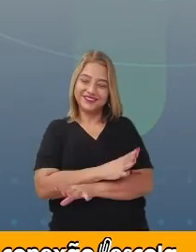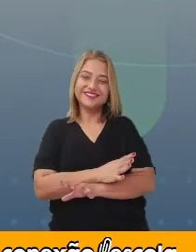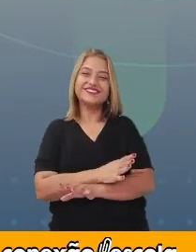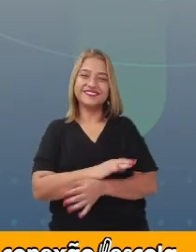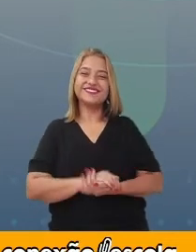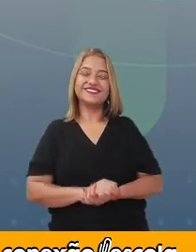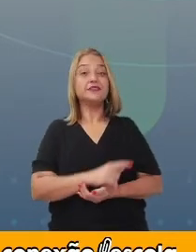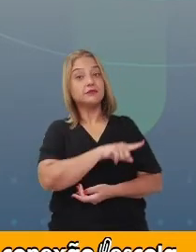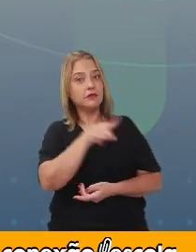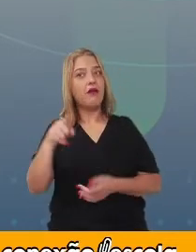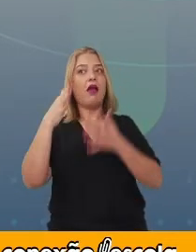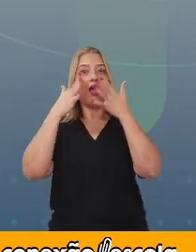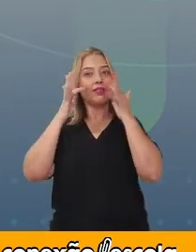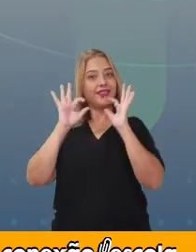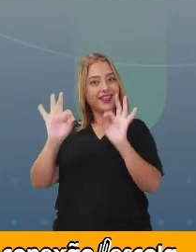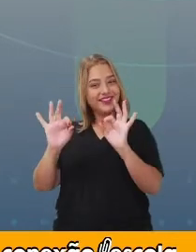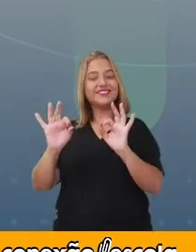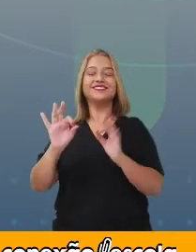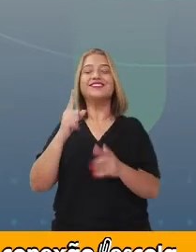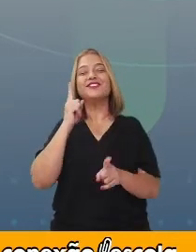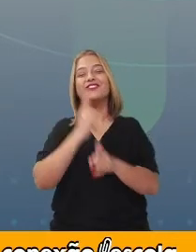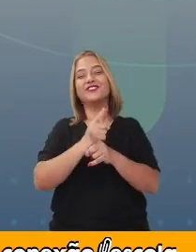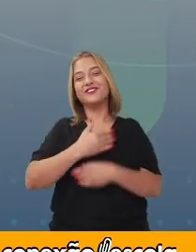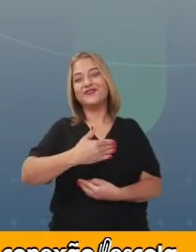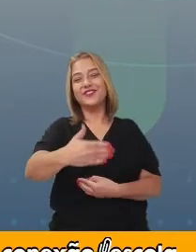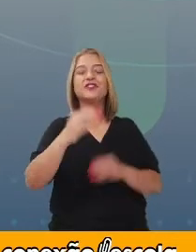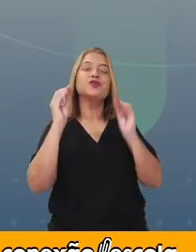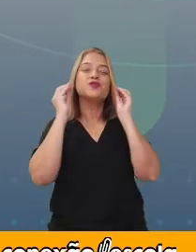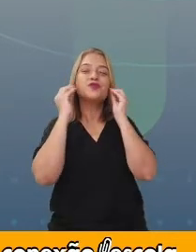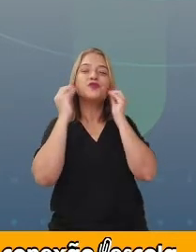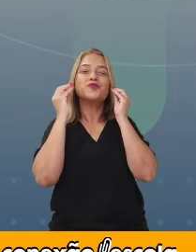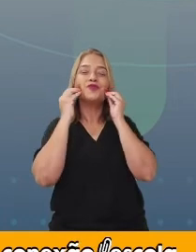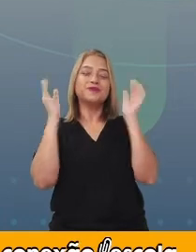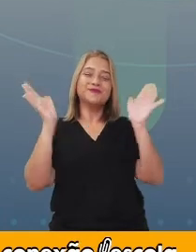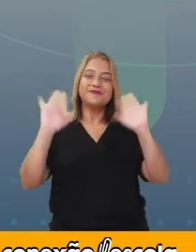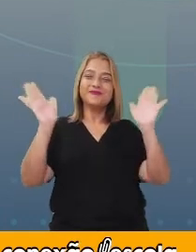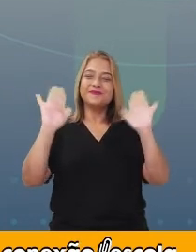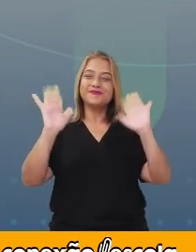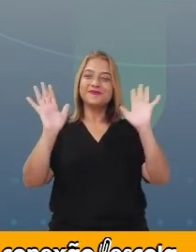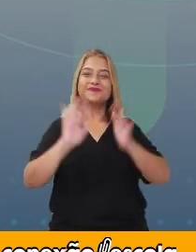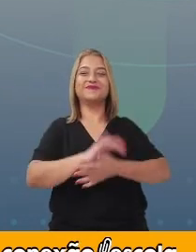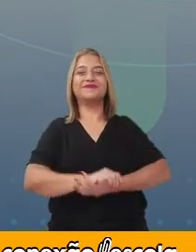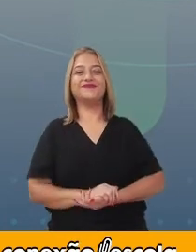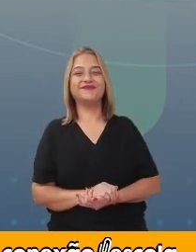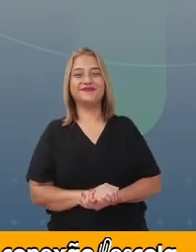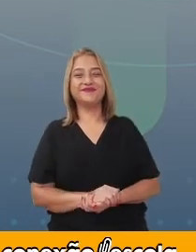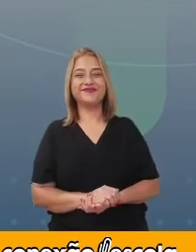só. Fiquem ligados e até a próxima. Um beijo, tchau, tchau!